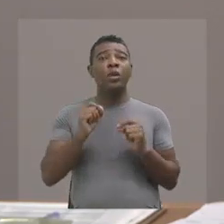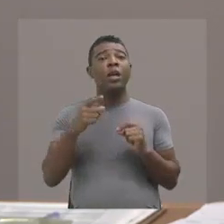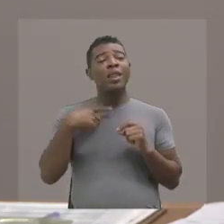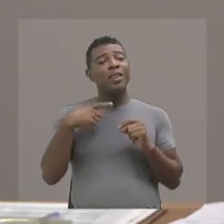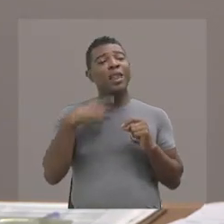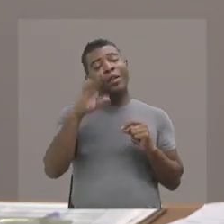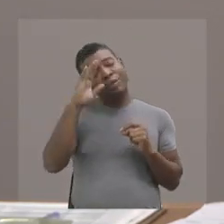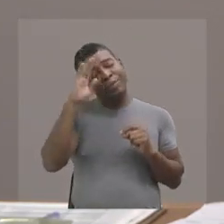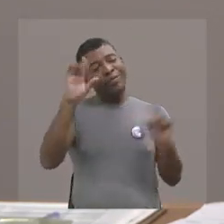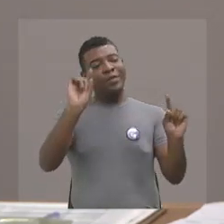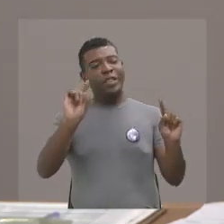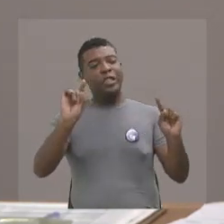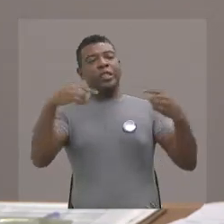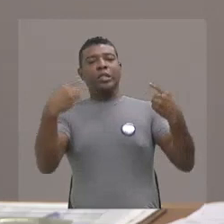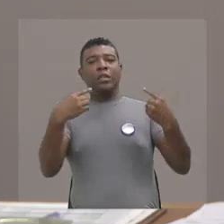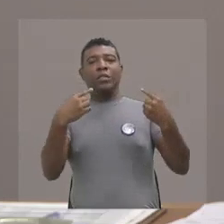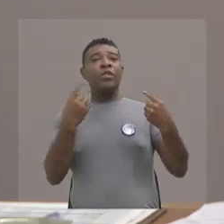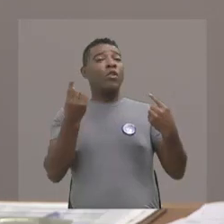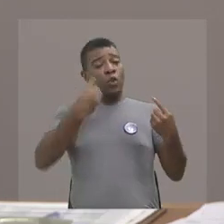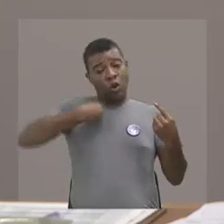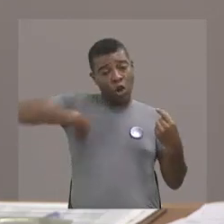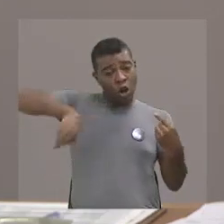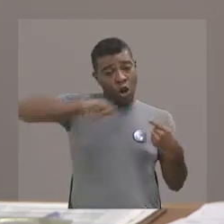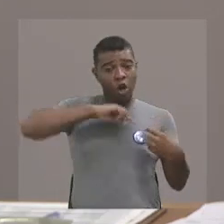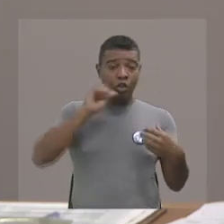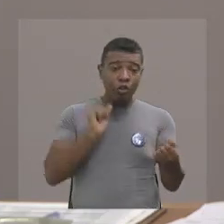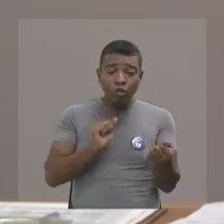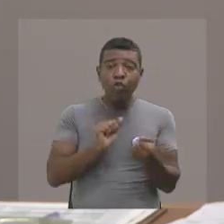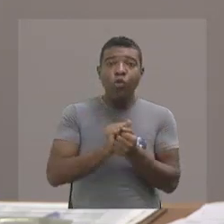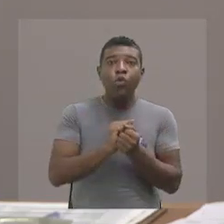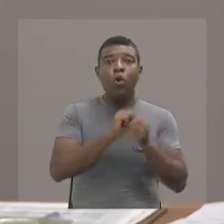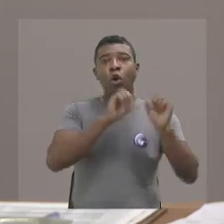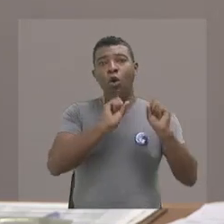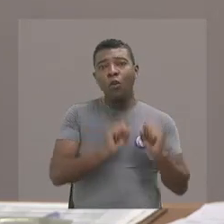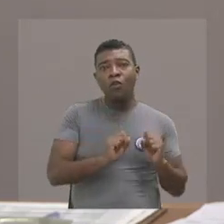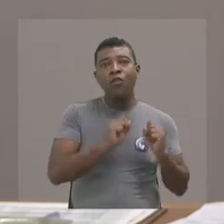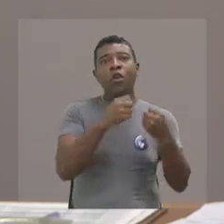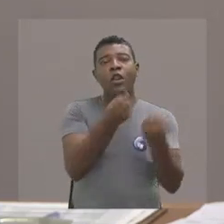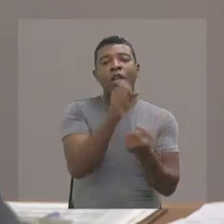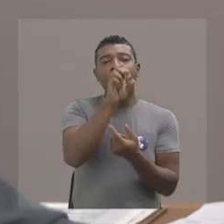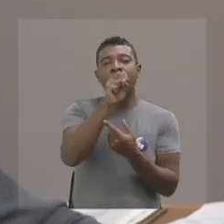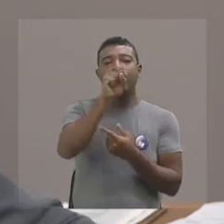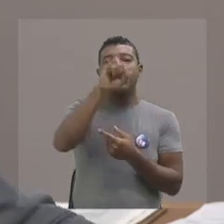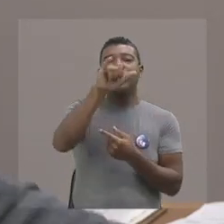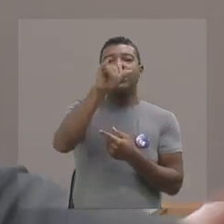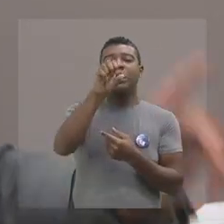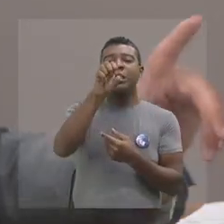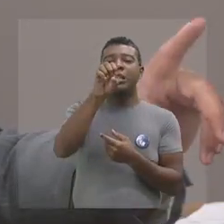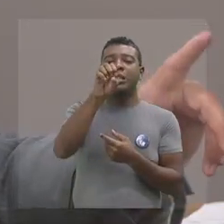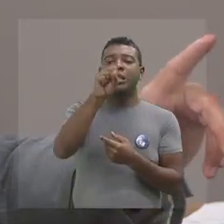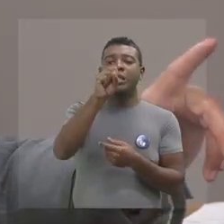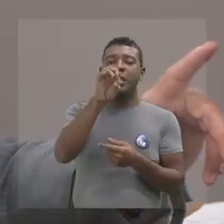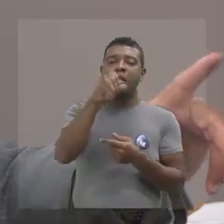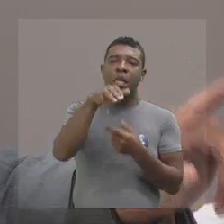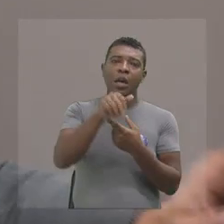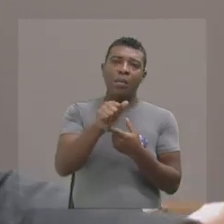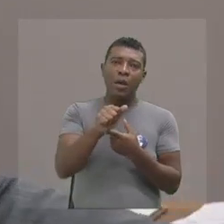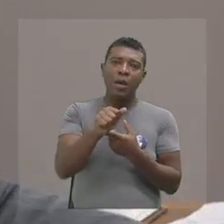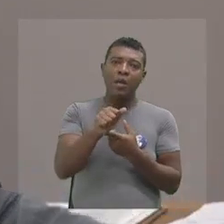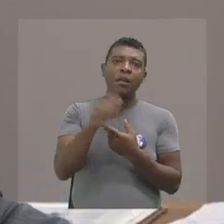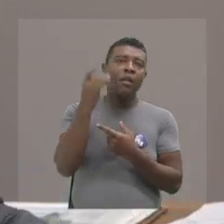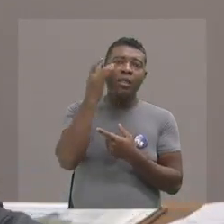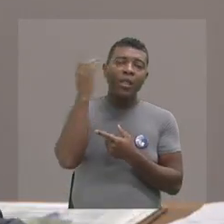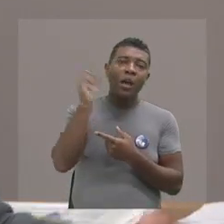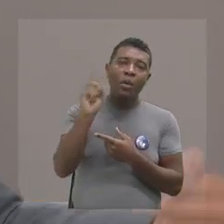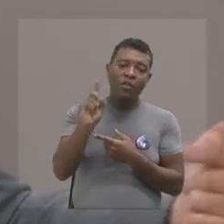que é todos nós juntos lutamos para fortalecimento do sistema não é fácil aqui né o deputado Tito